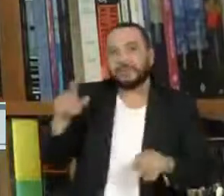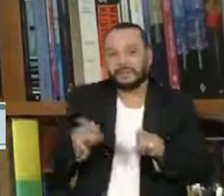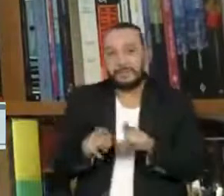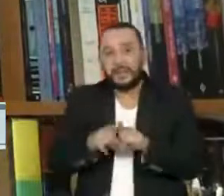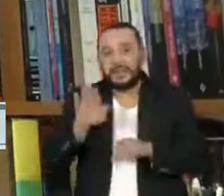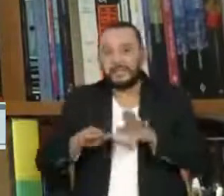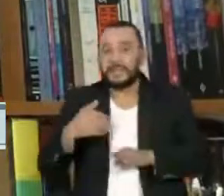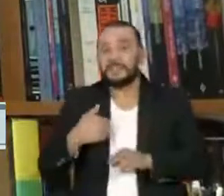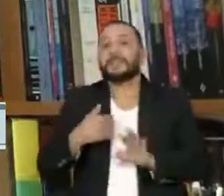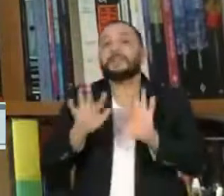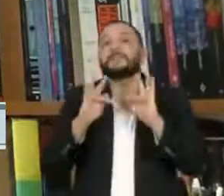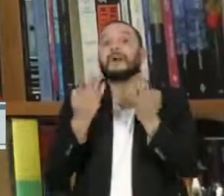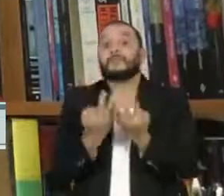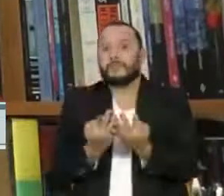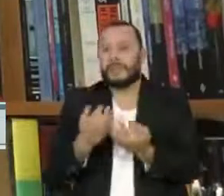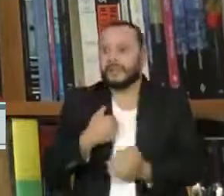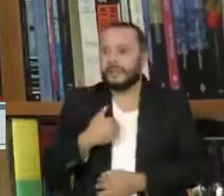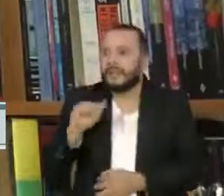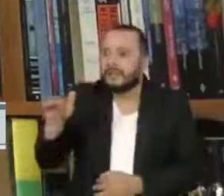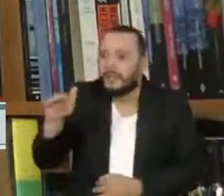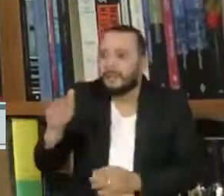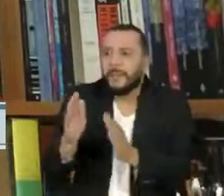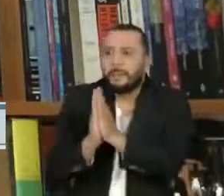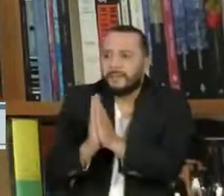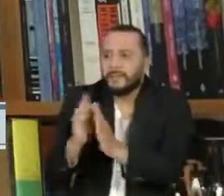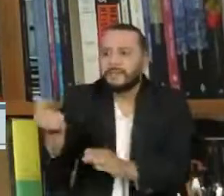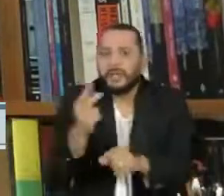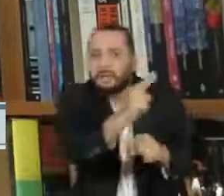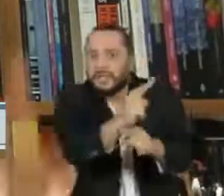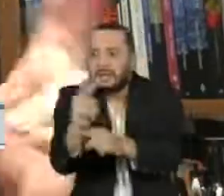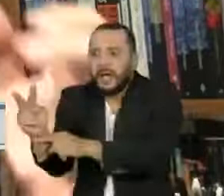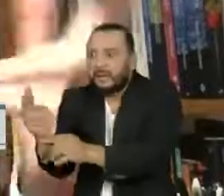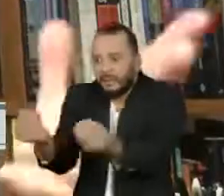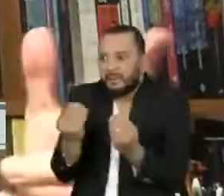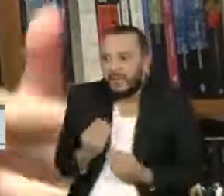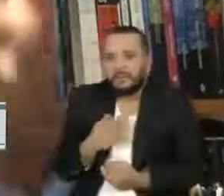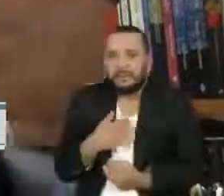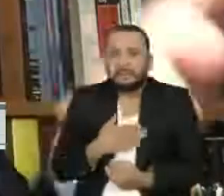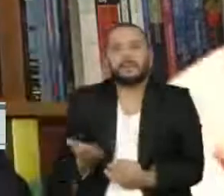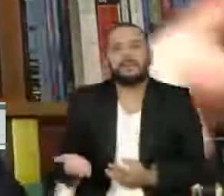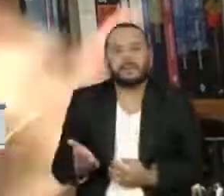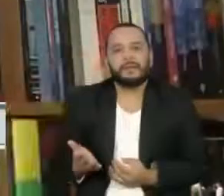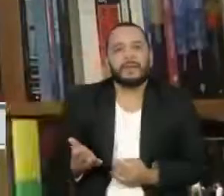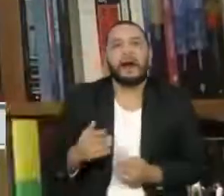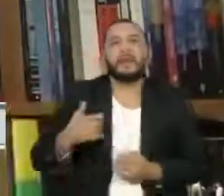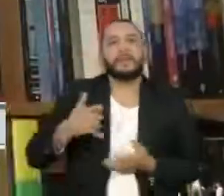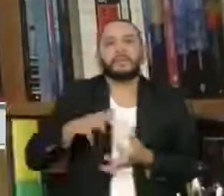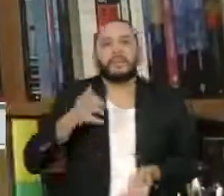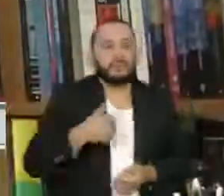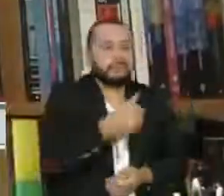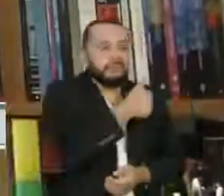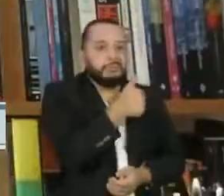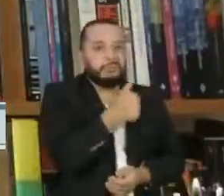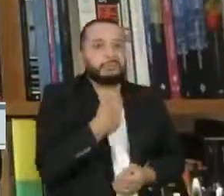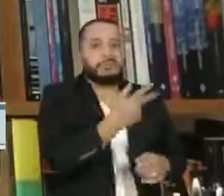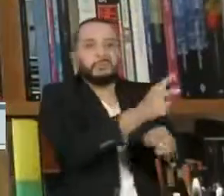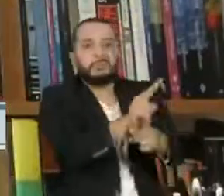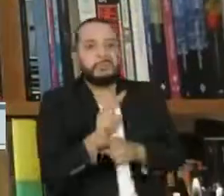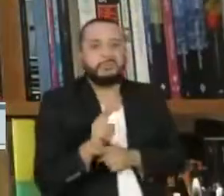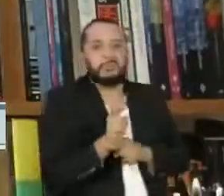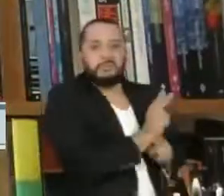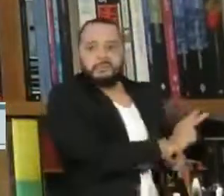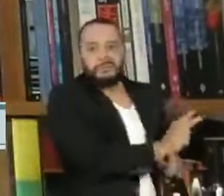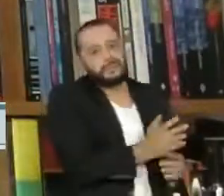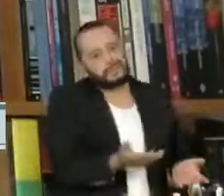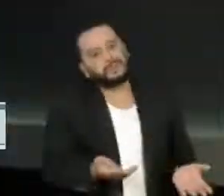estão precisando de algum socorro e recorrem para aquela pessoa que, em princípio, tem um crédito já pré-aprovado